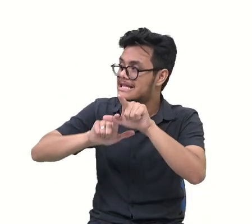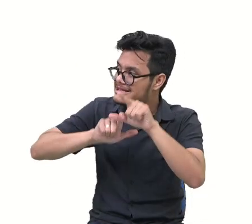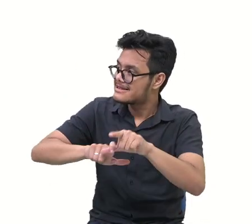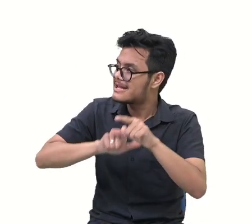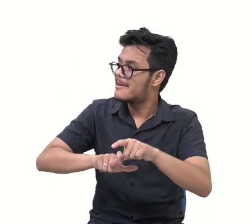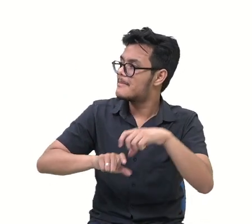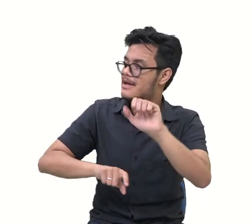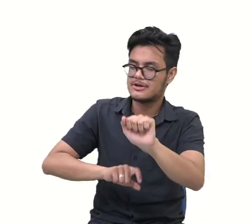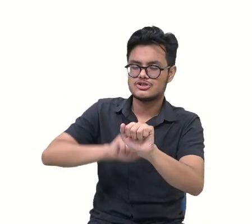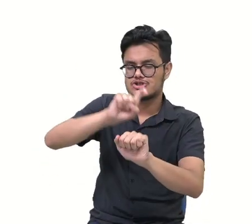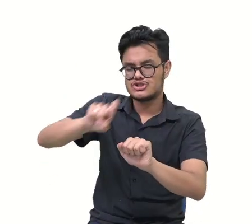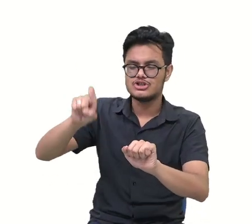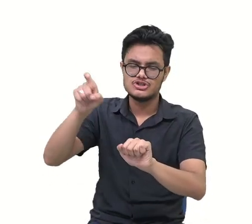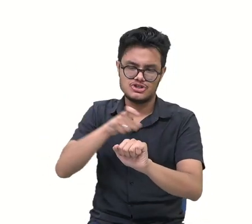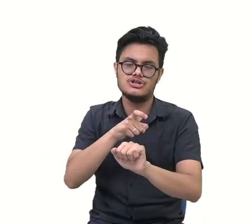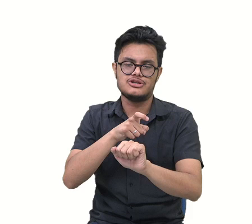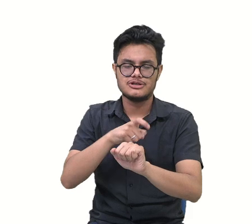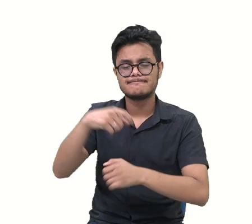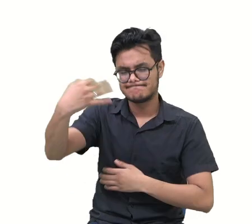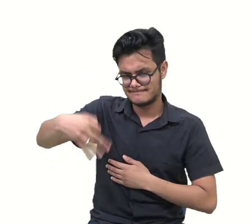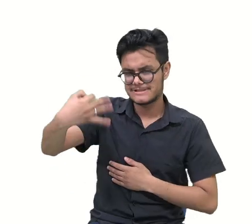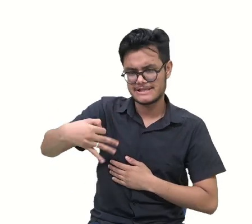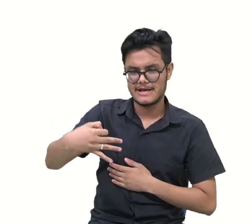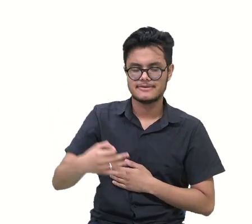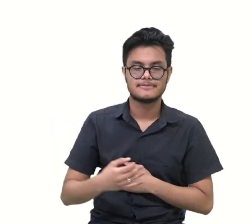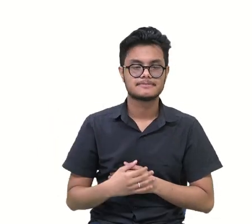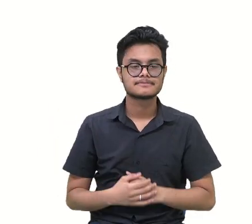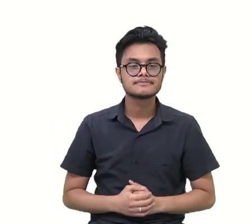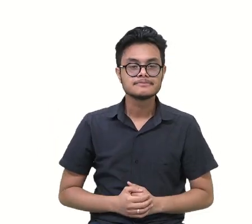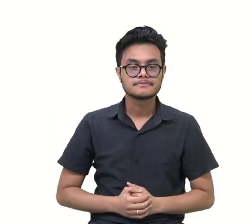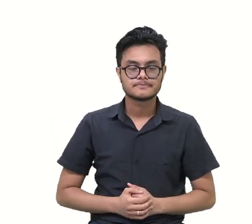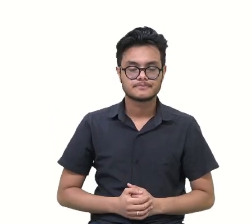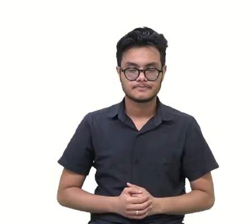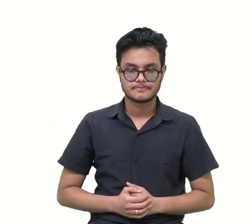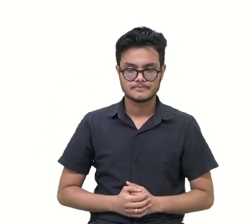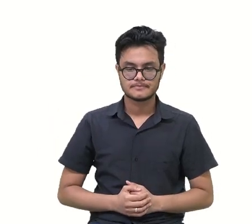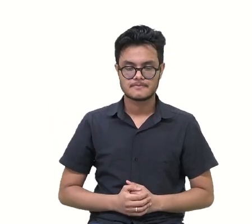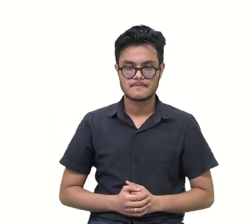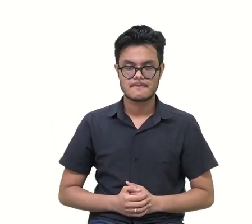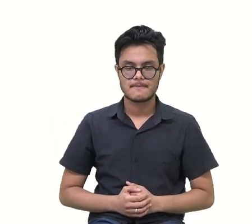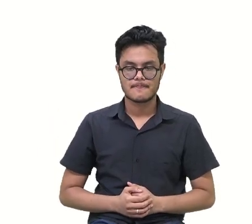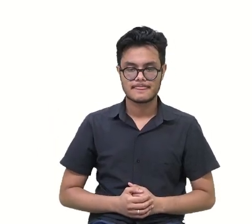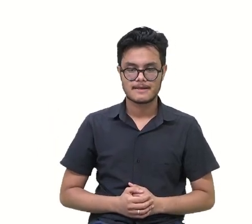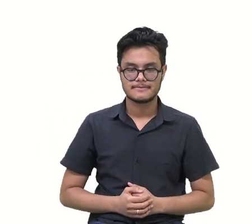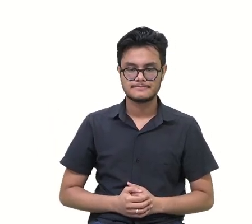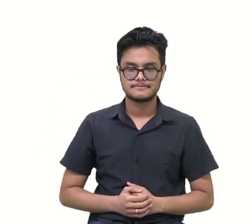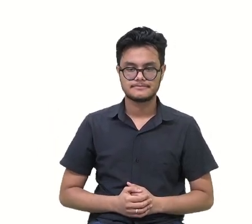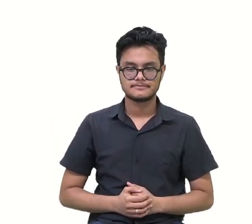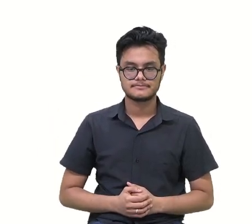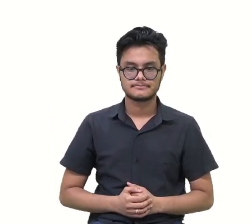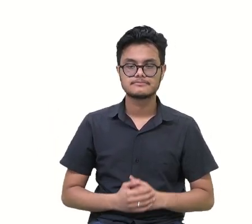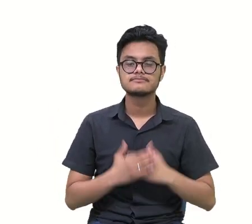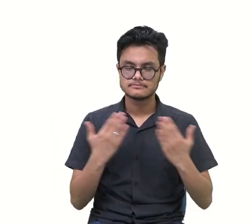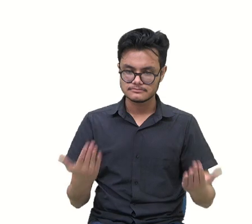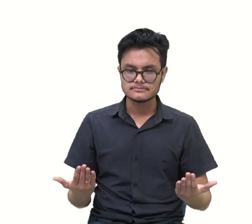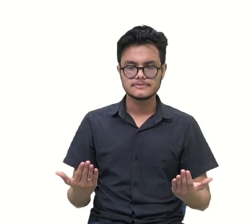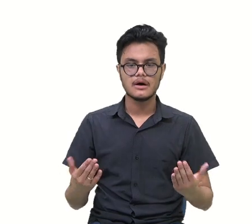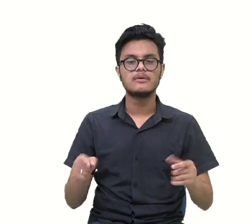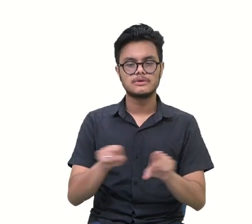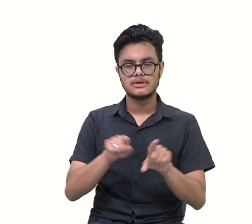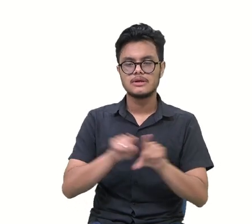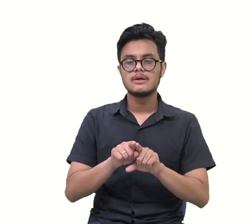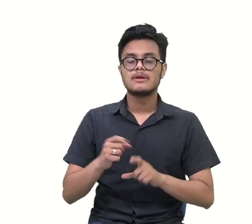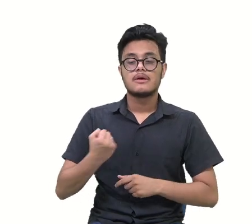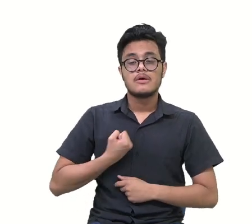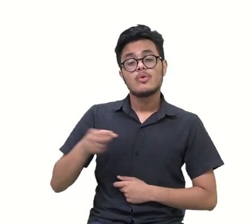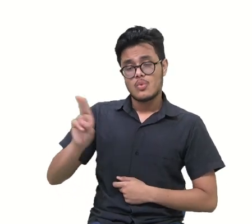eu tenho o valor de x. A mesma coisa é aqui, ó, valor de x, apliquei o valor de x, né, atribuí um valor